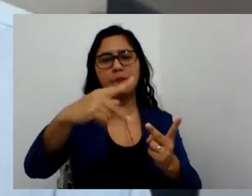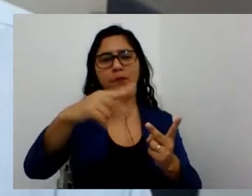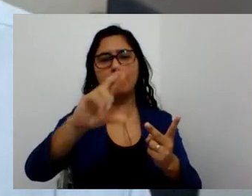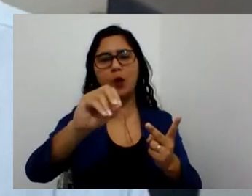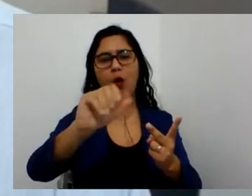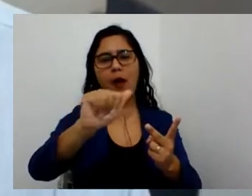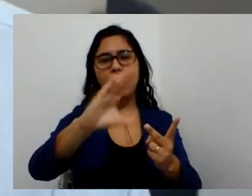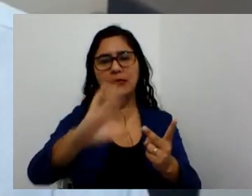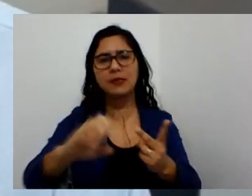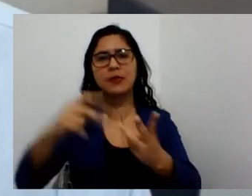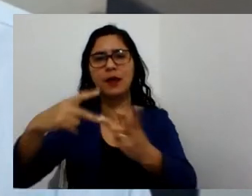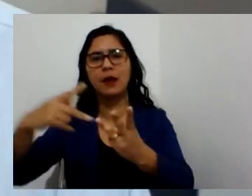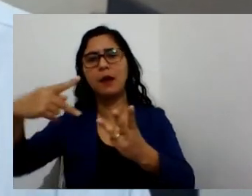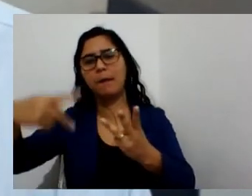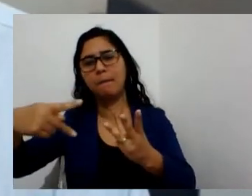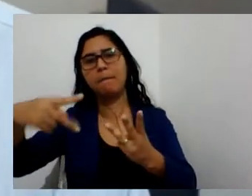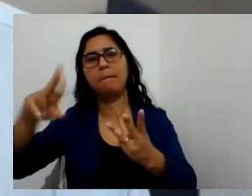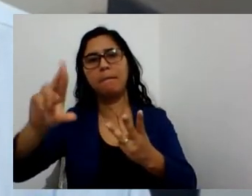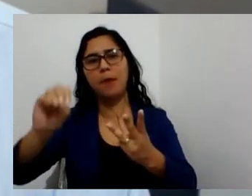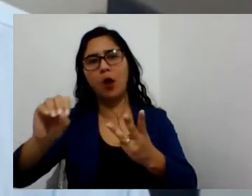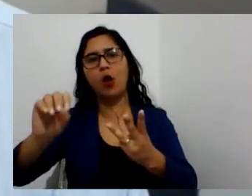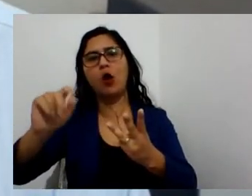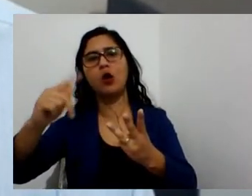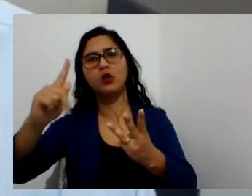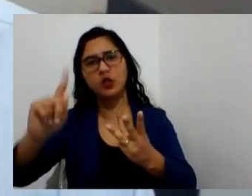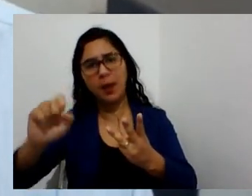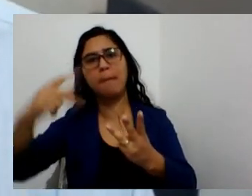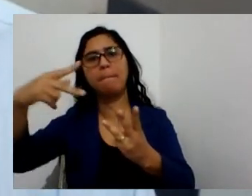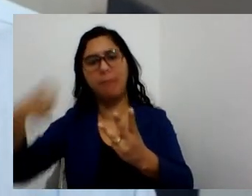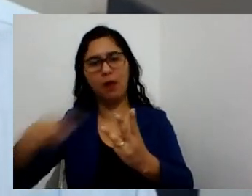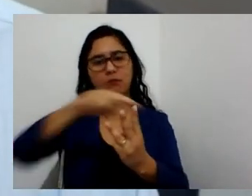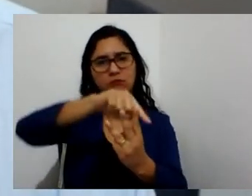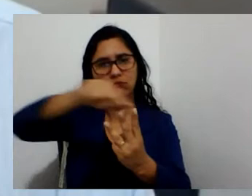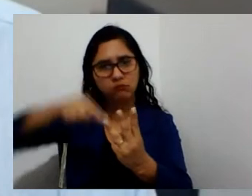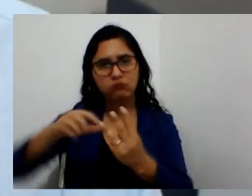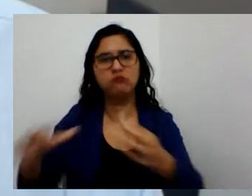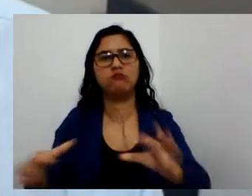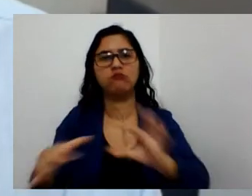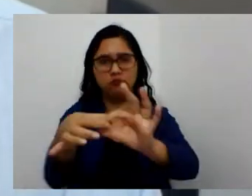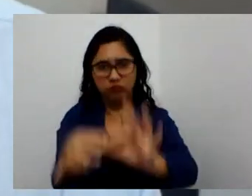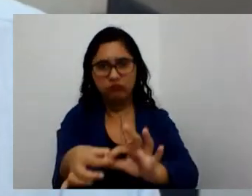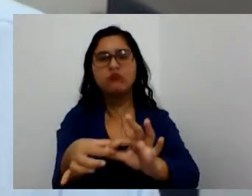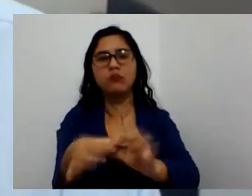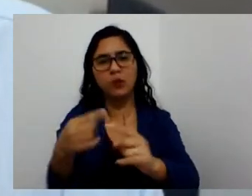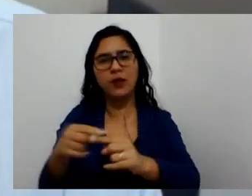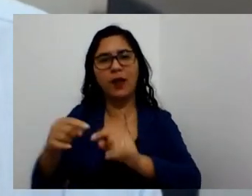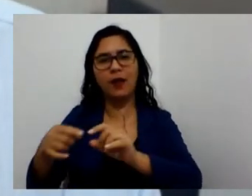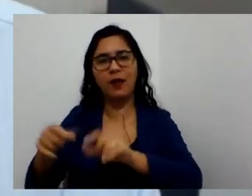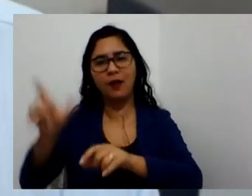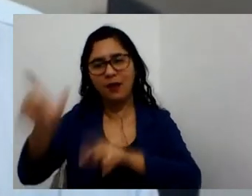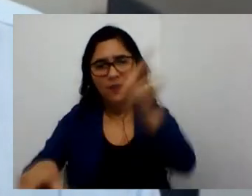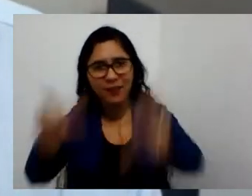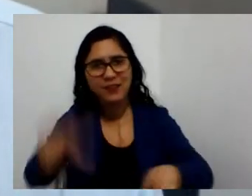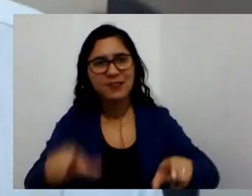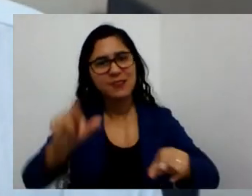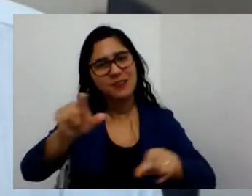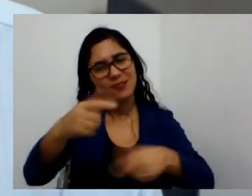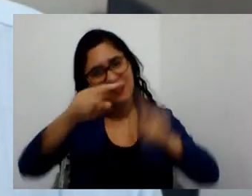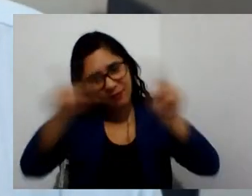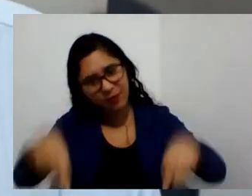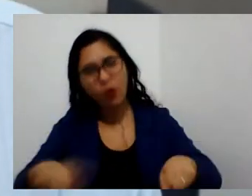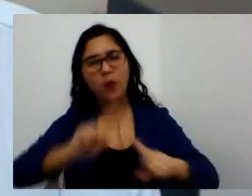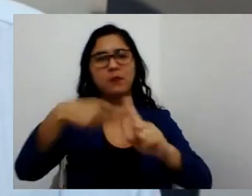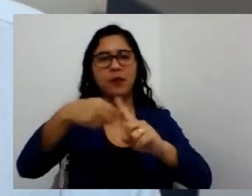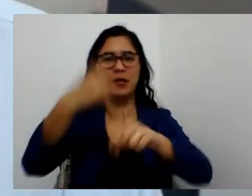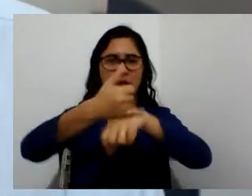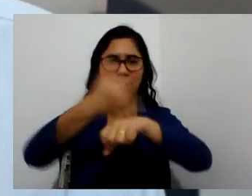ser multidisciplinar, que envolve alguns contextos importantes entre os servidores e agora a sua chefia. Obrigado, passo a palavra